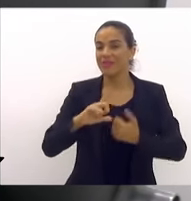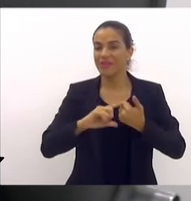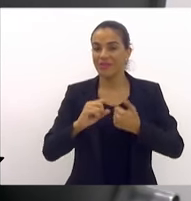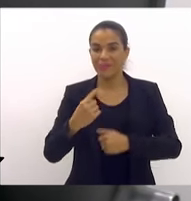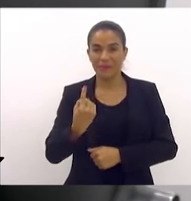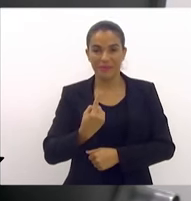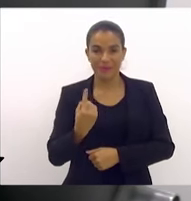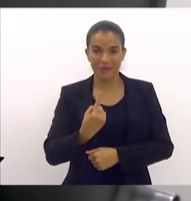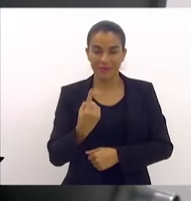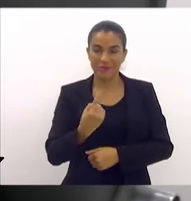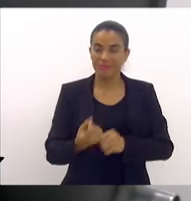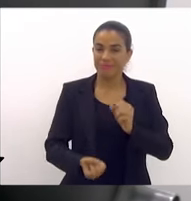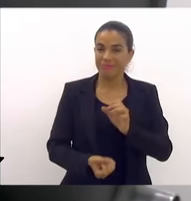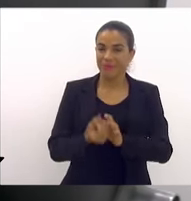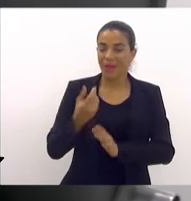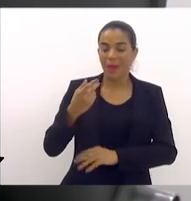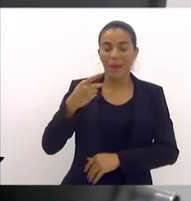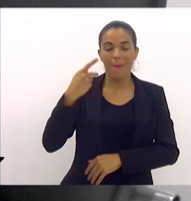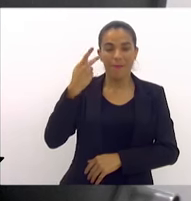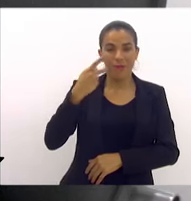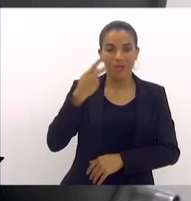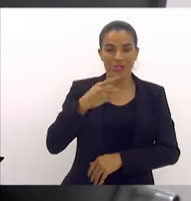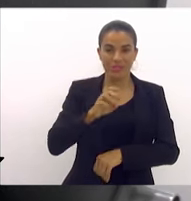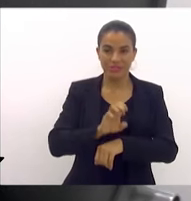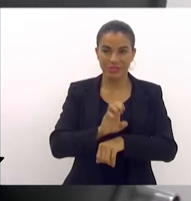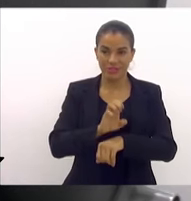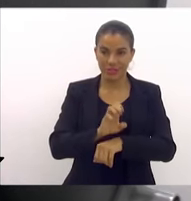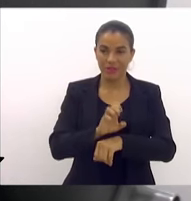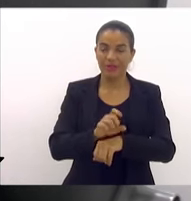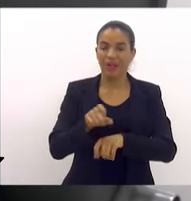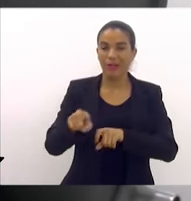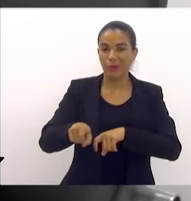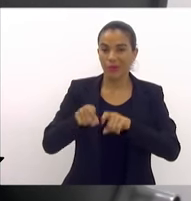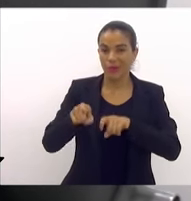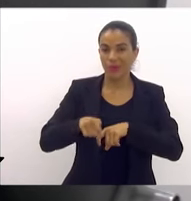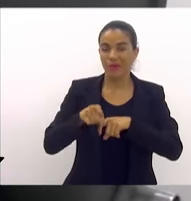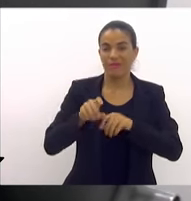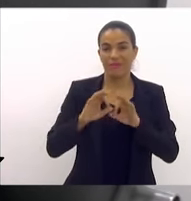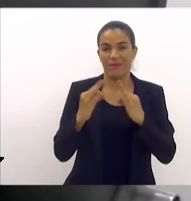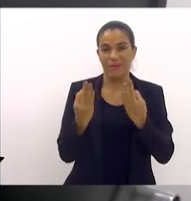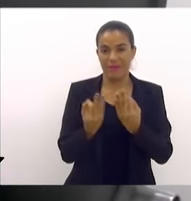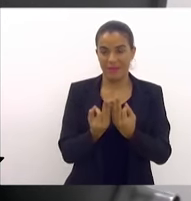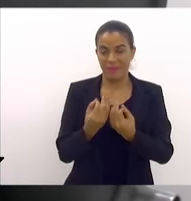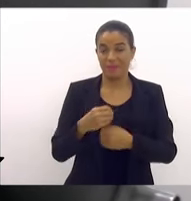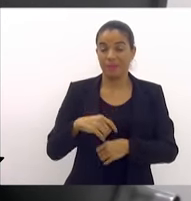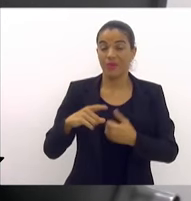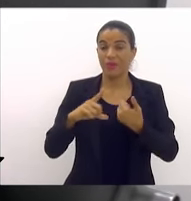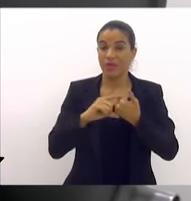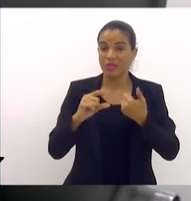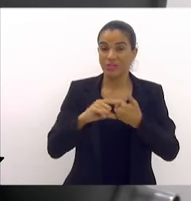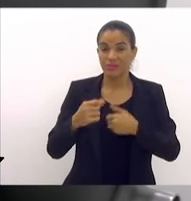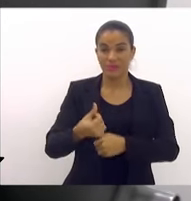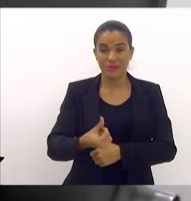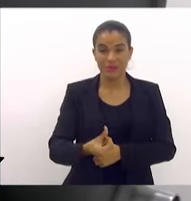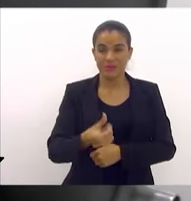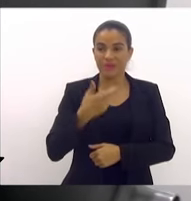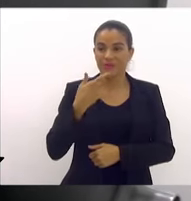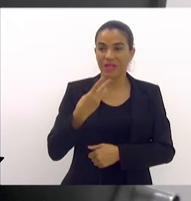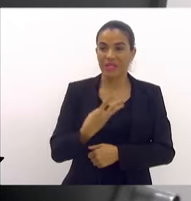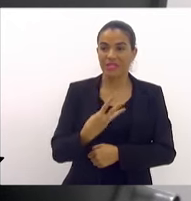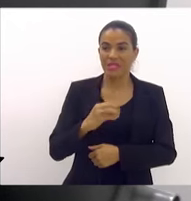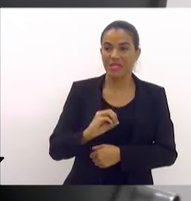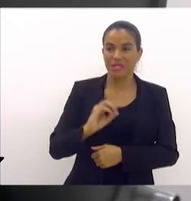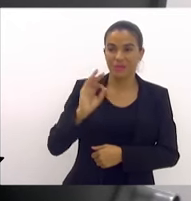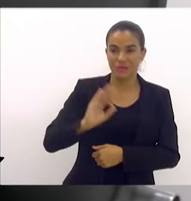fica instituída a política estadual de aquisição de alimentos da agricultura familiar. E aí, no artigo 6º, ele fala em 30%